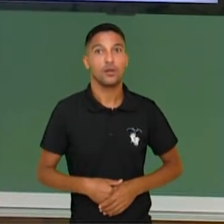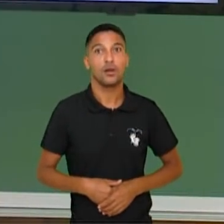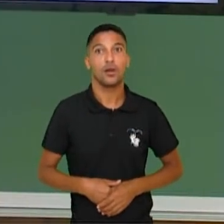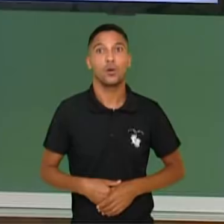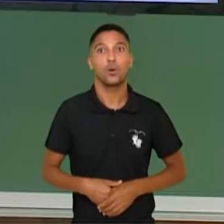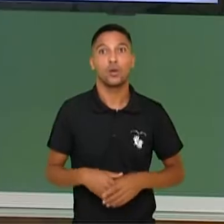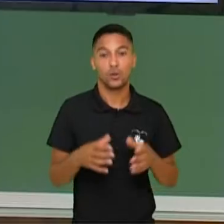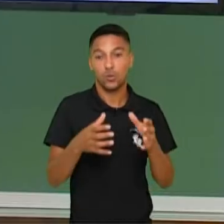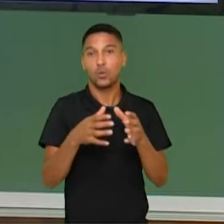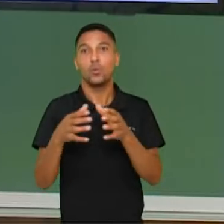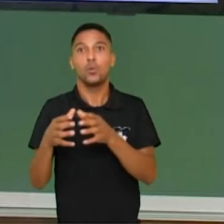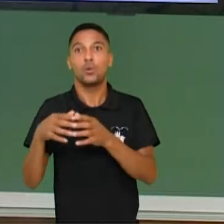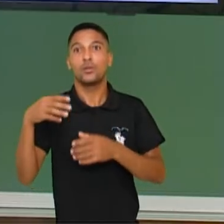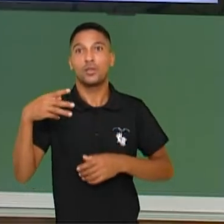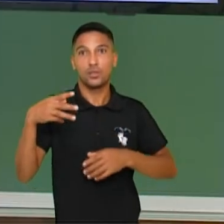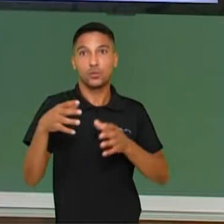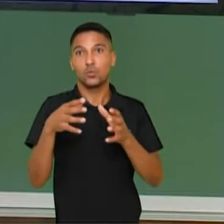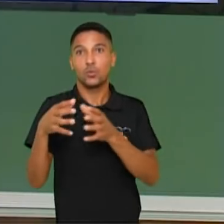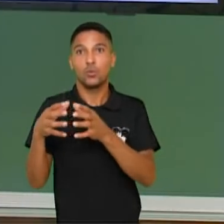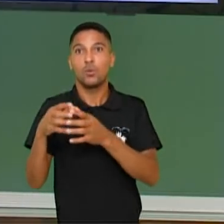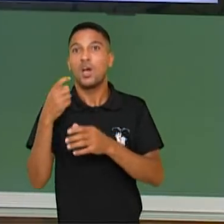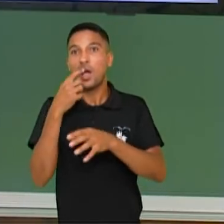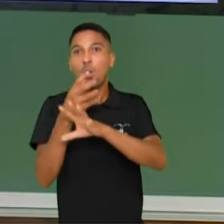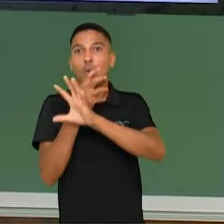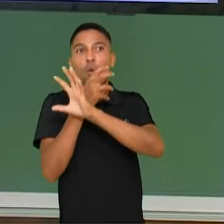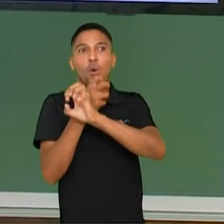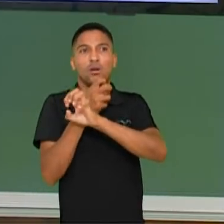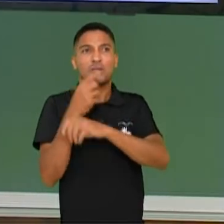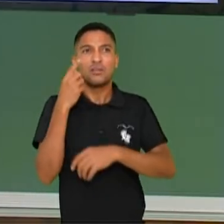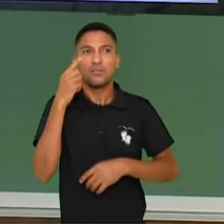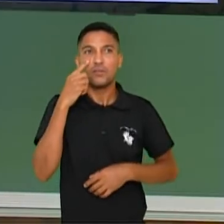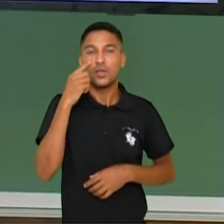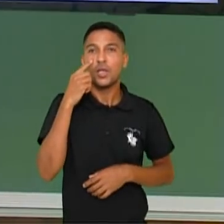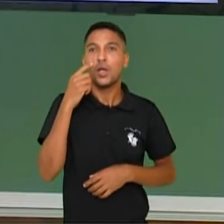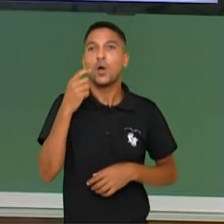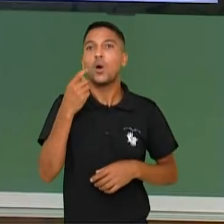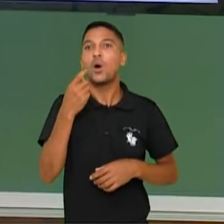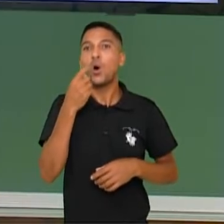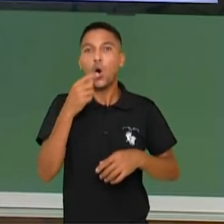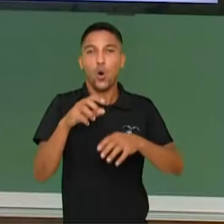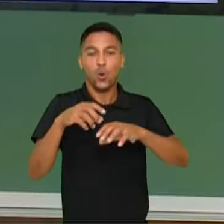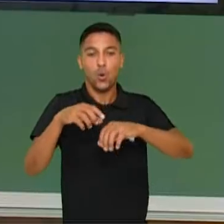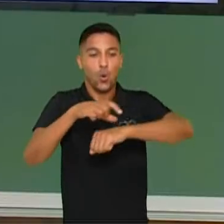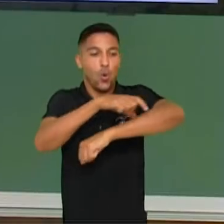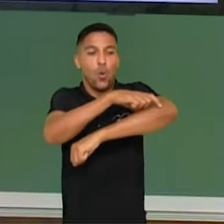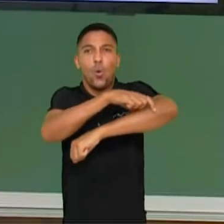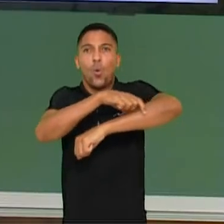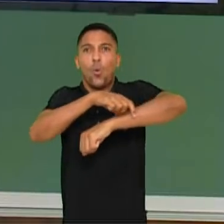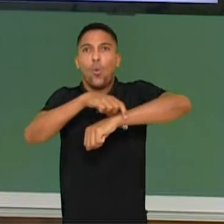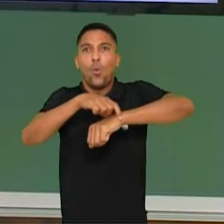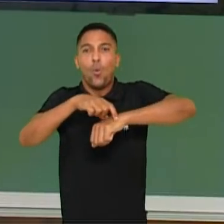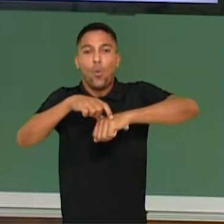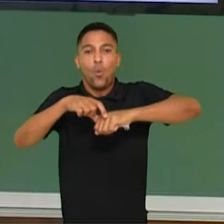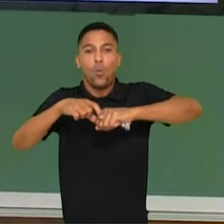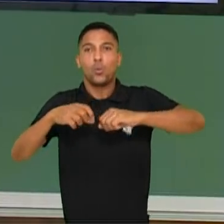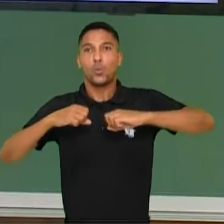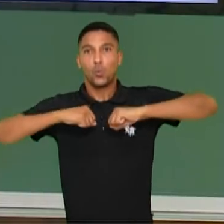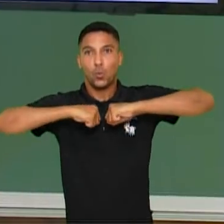Fabiano, plano, eu acho que é meio achatado. São ossos que possuem largura e